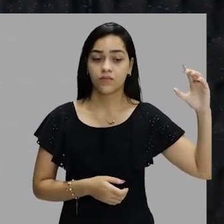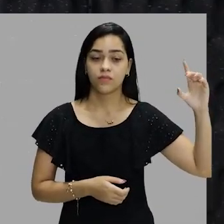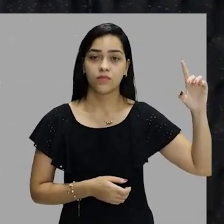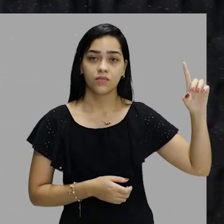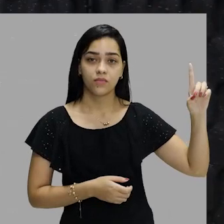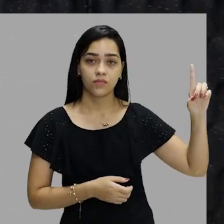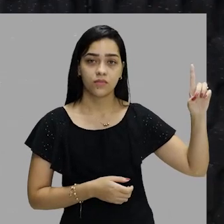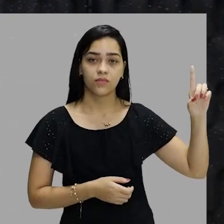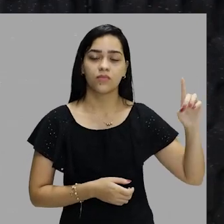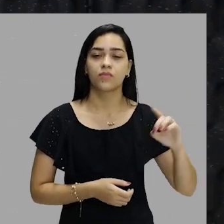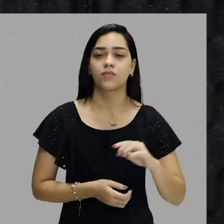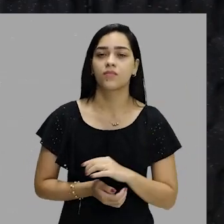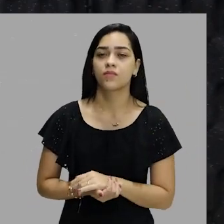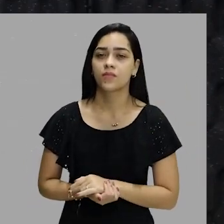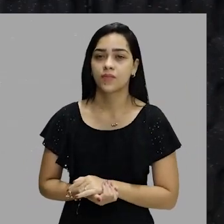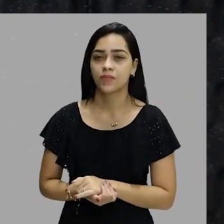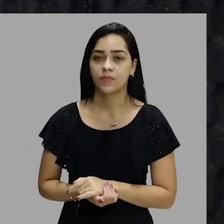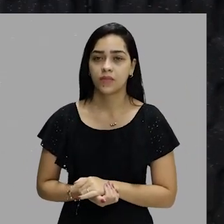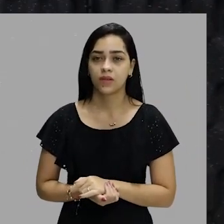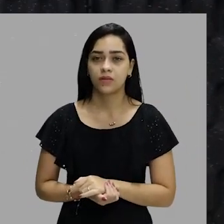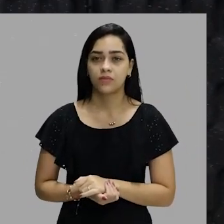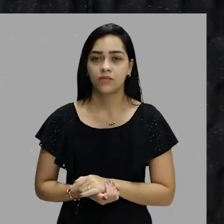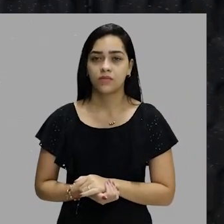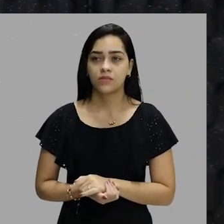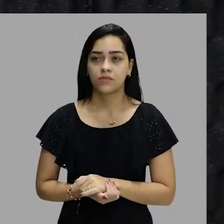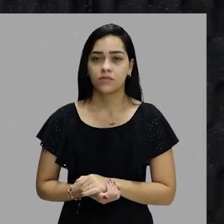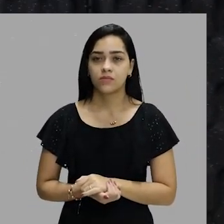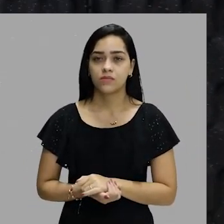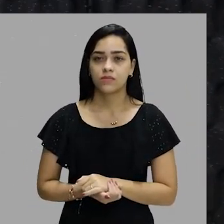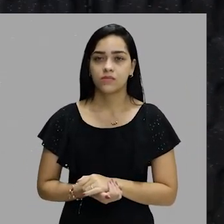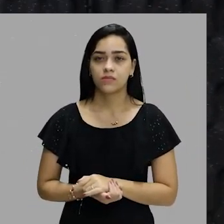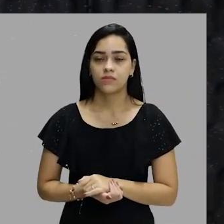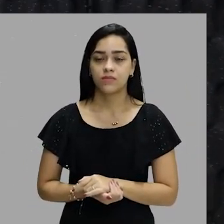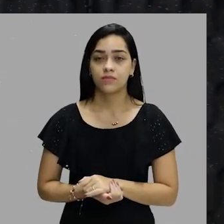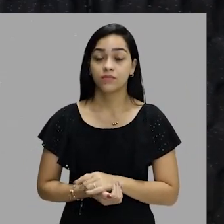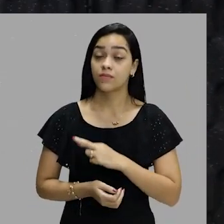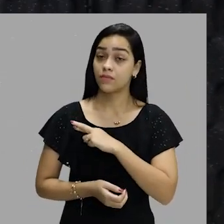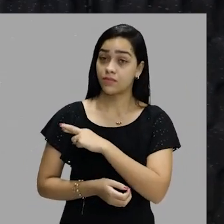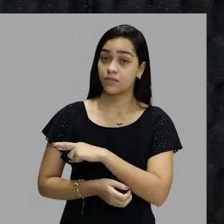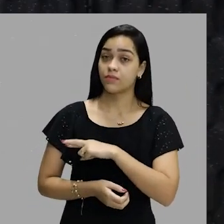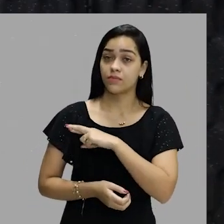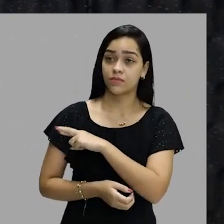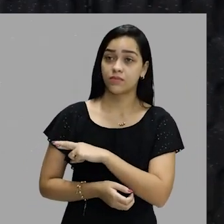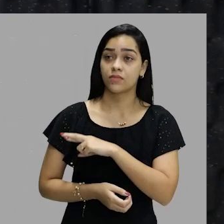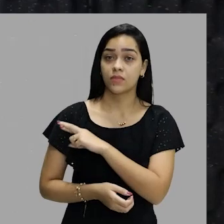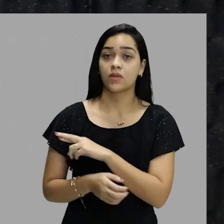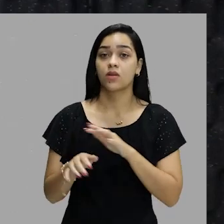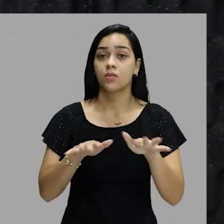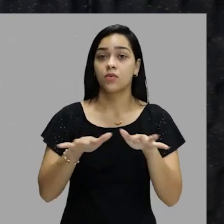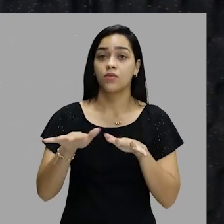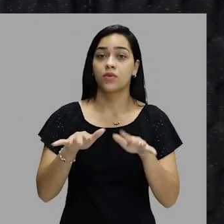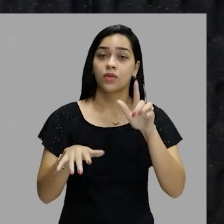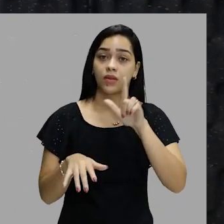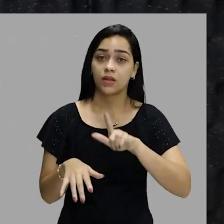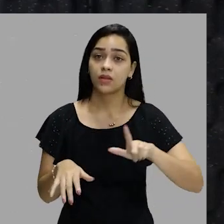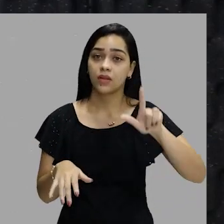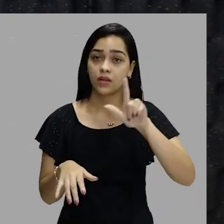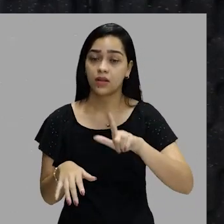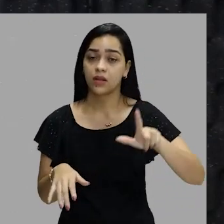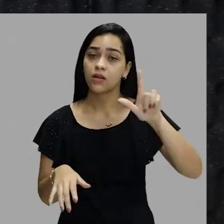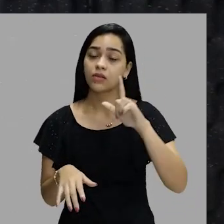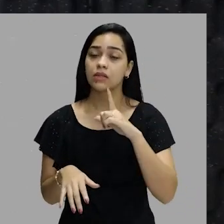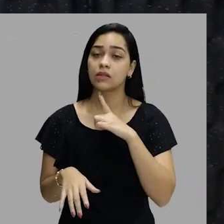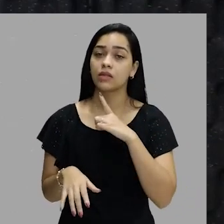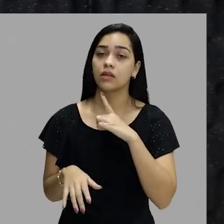escapismo ou crítica social. Bom, o romantismo é um movimento literário que